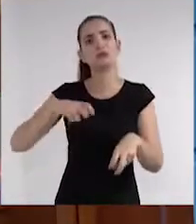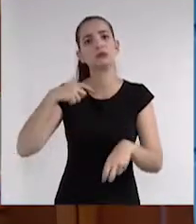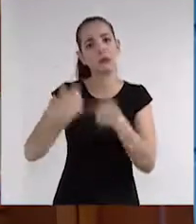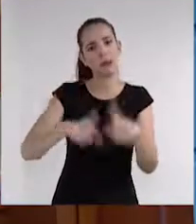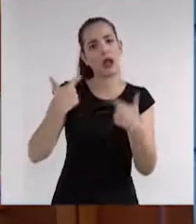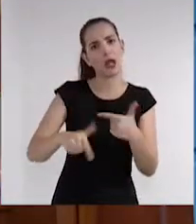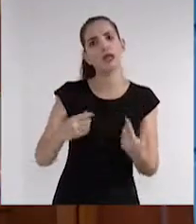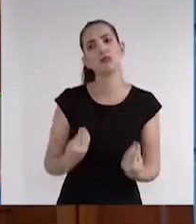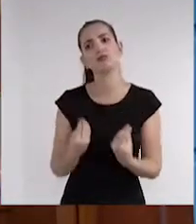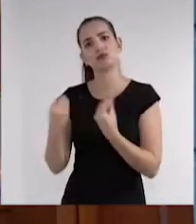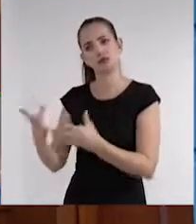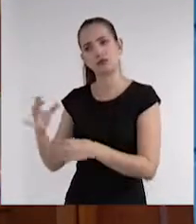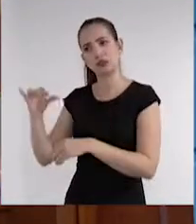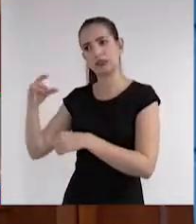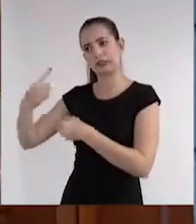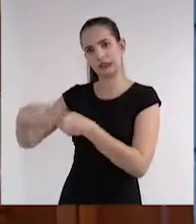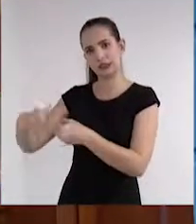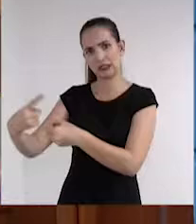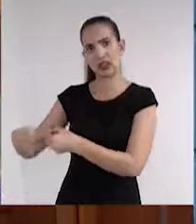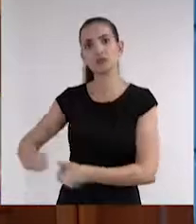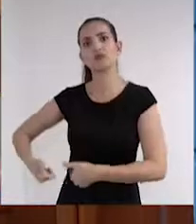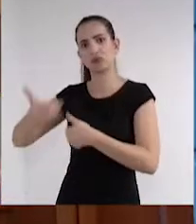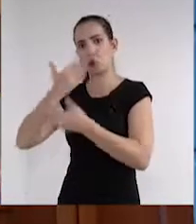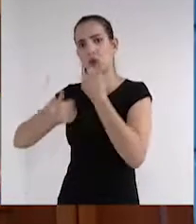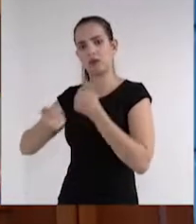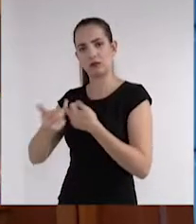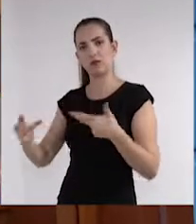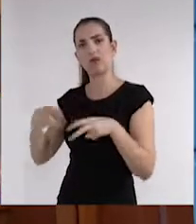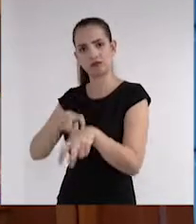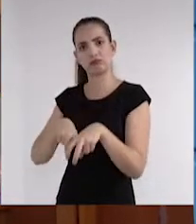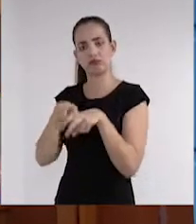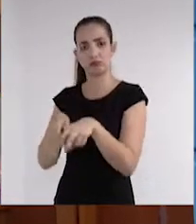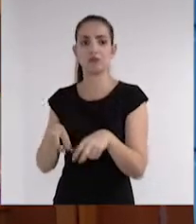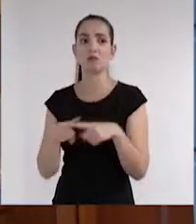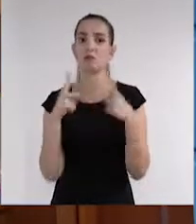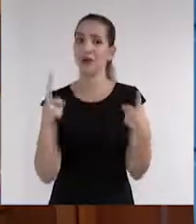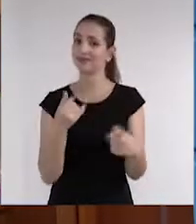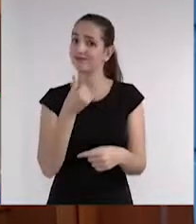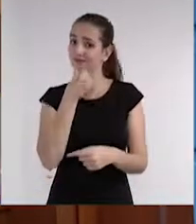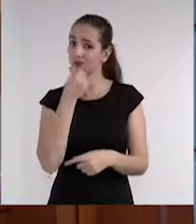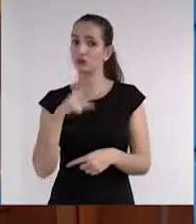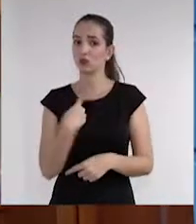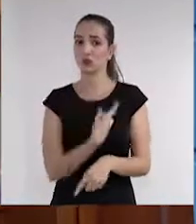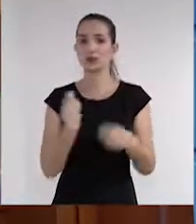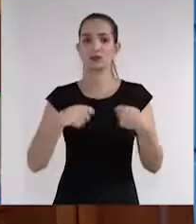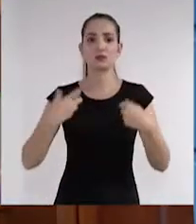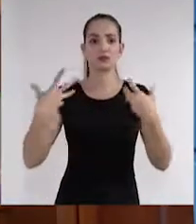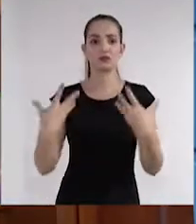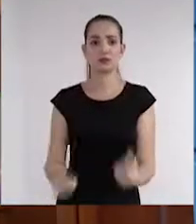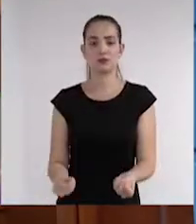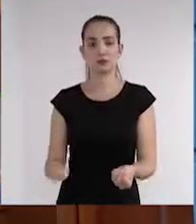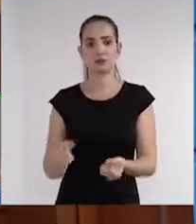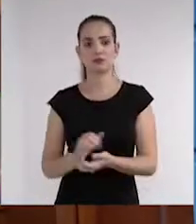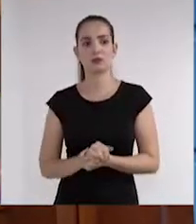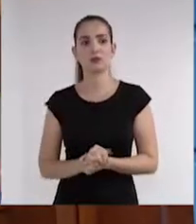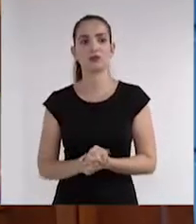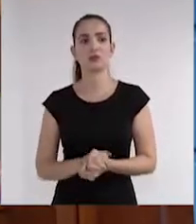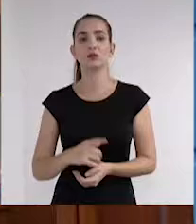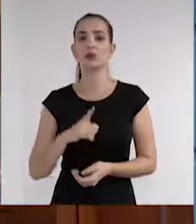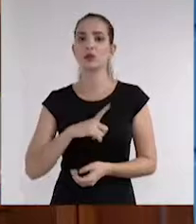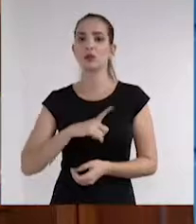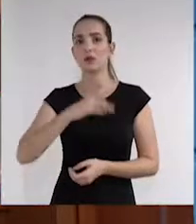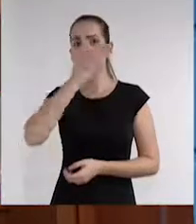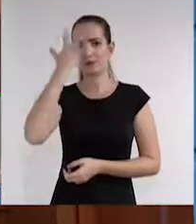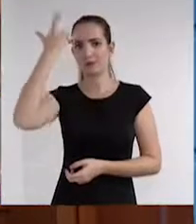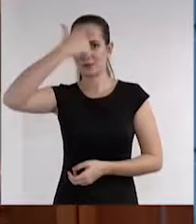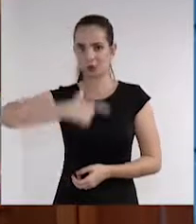Mas, infelizmente, você tem que admitir. Você tem que admitir. Uma parte, deputado. Que tem produtor